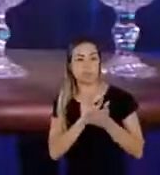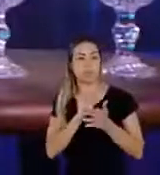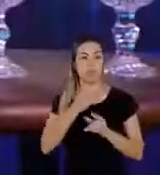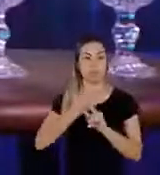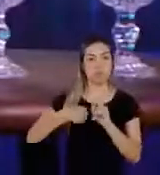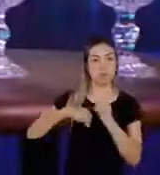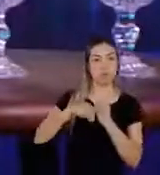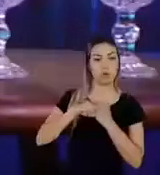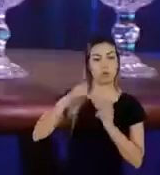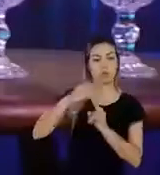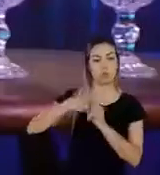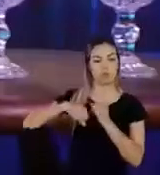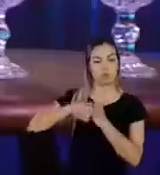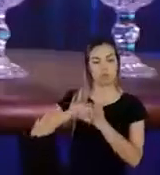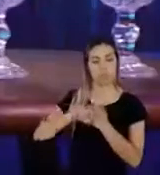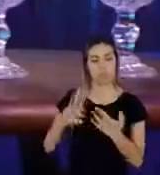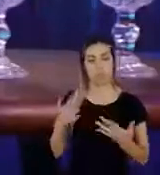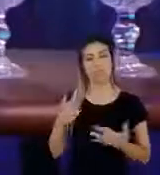também,